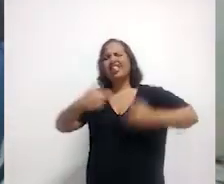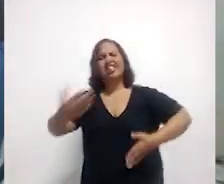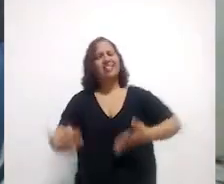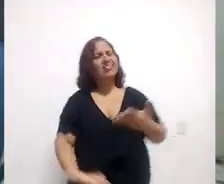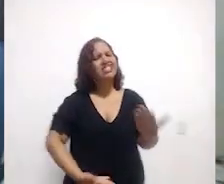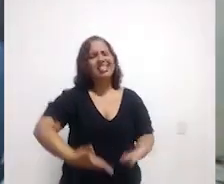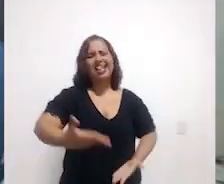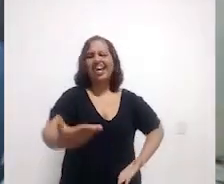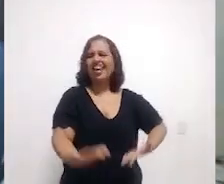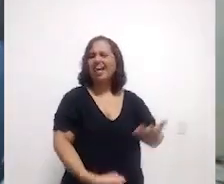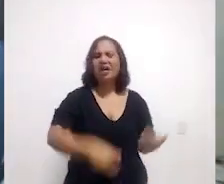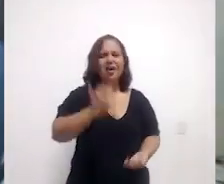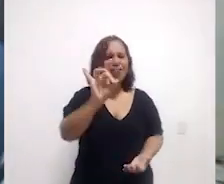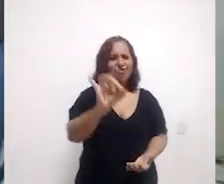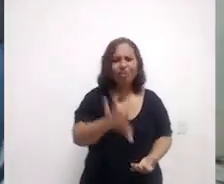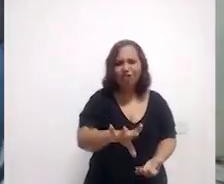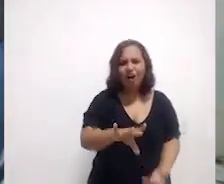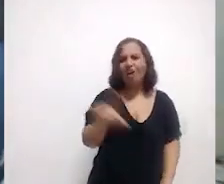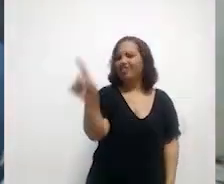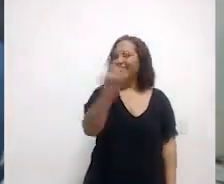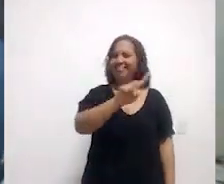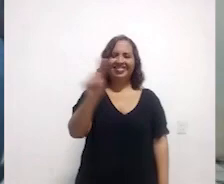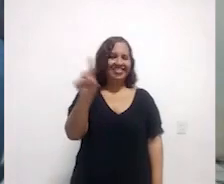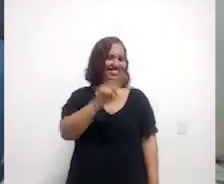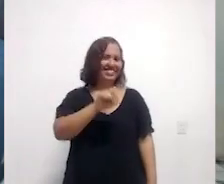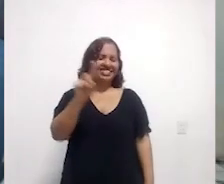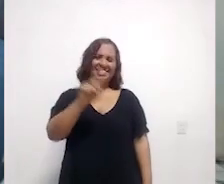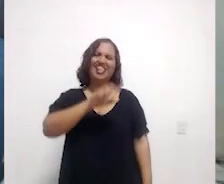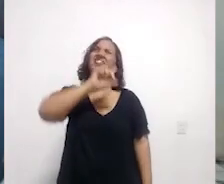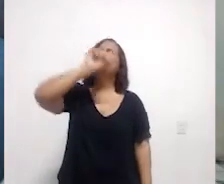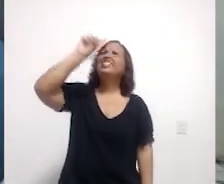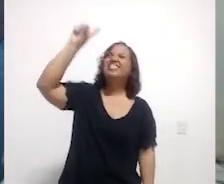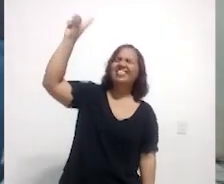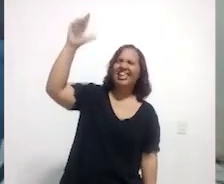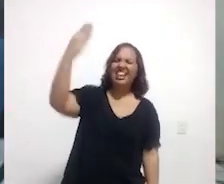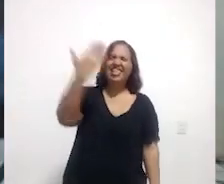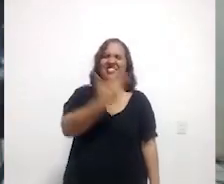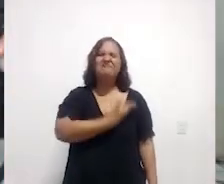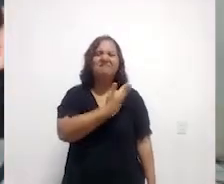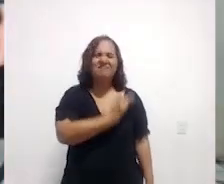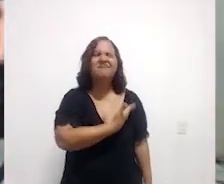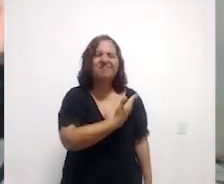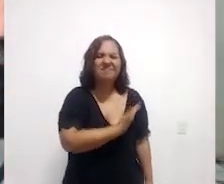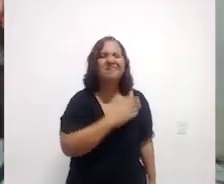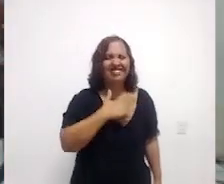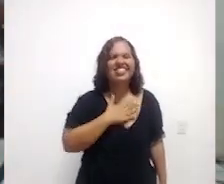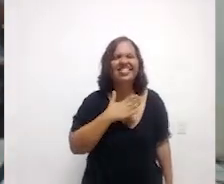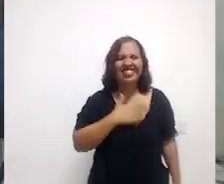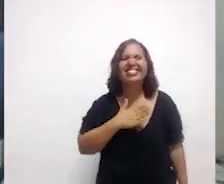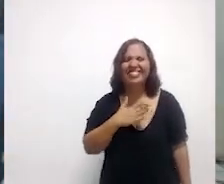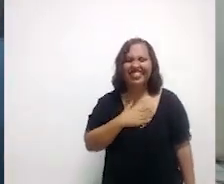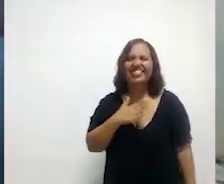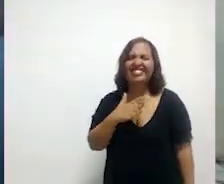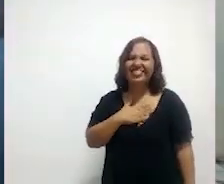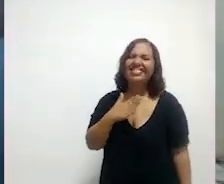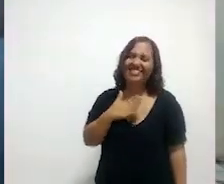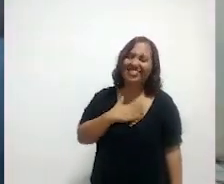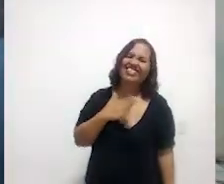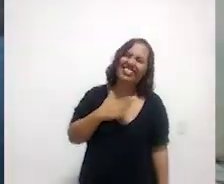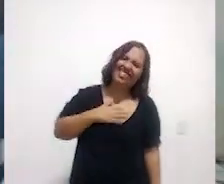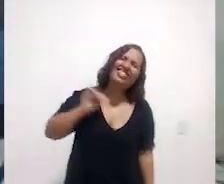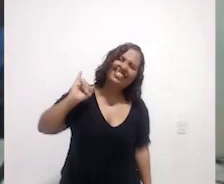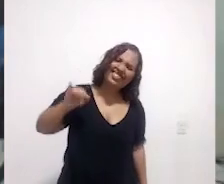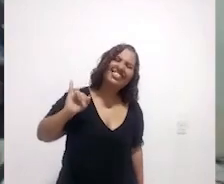Não sou apenas servo, teu amigo me tornei.